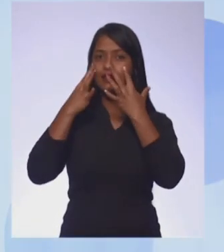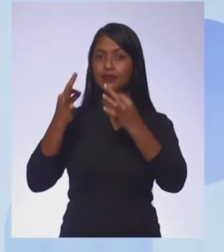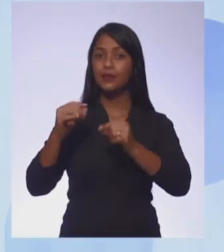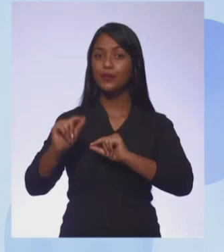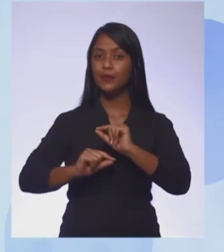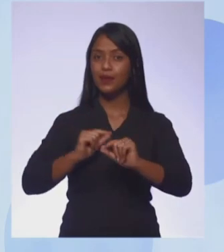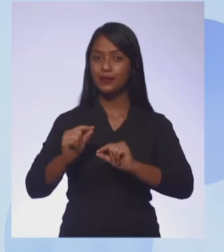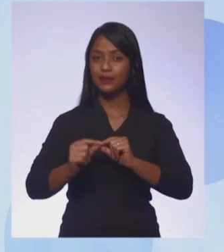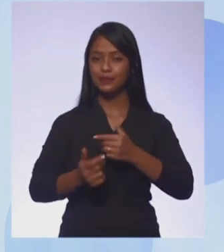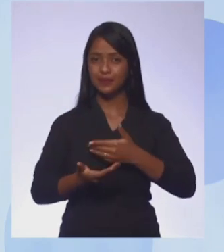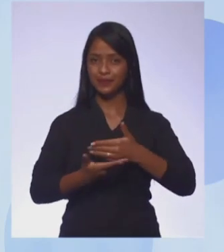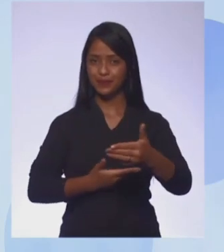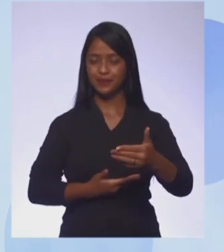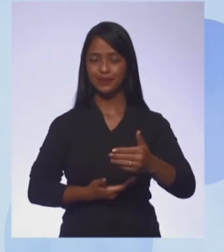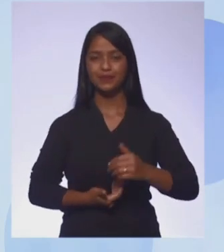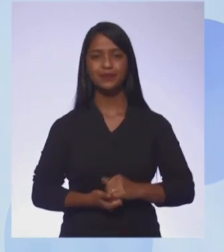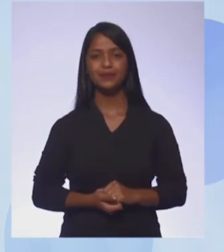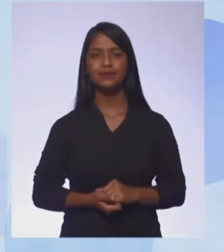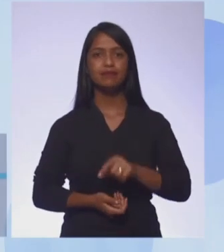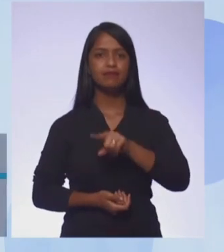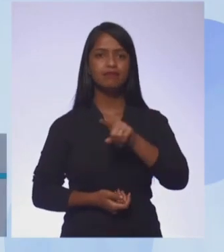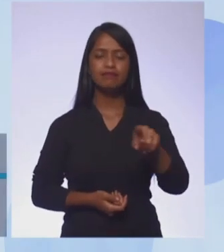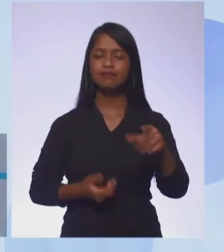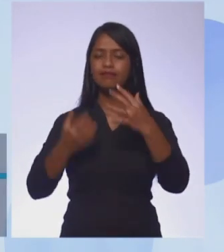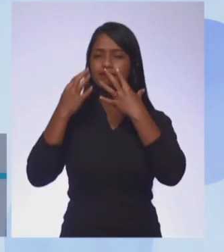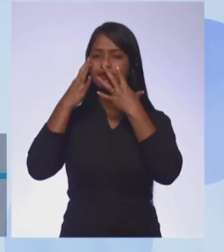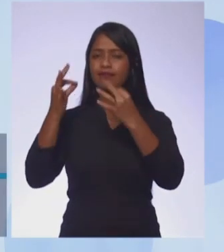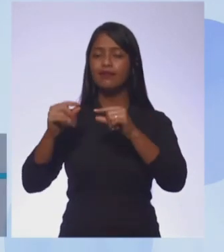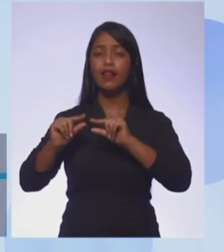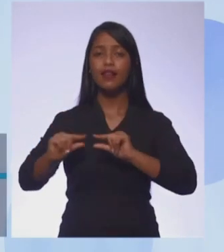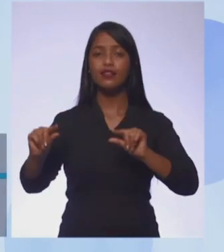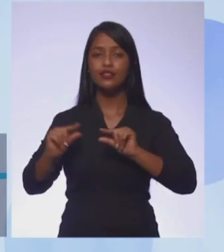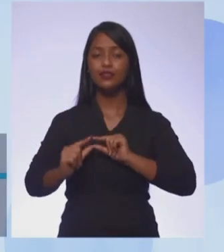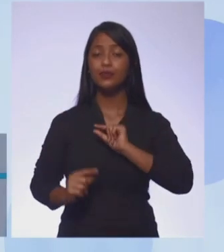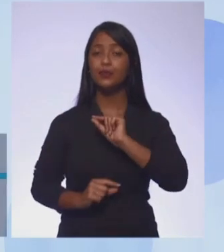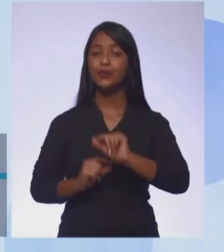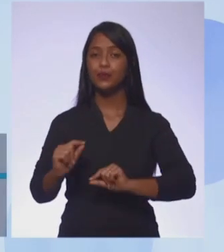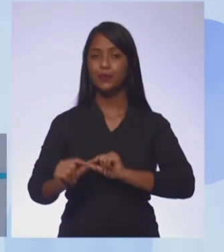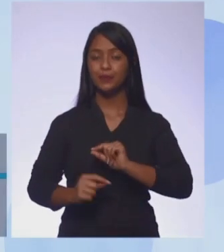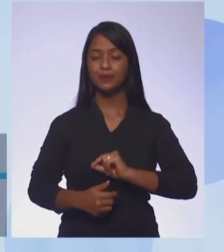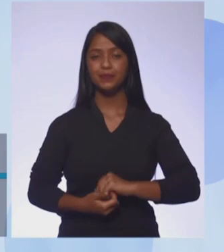começar pela legenda agora. O que chamou a atenção de vocês na legenda?